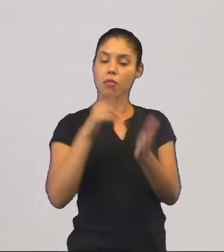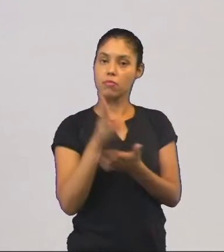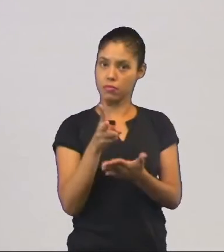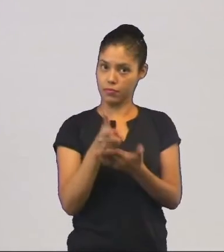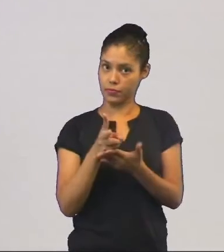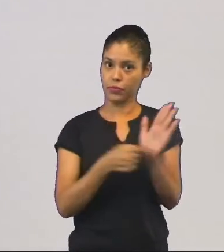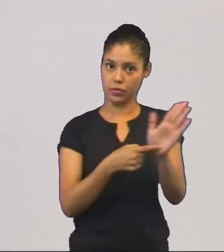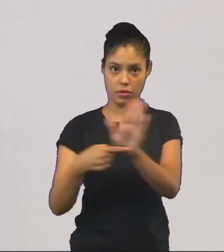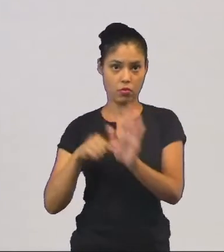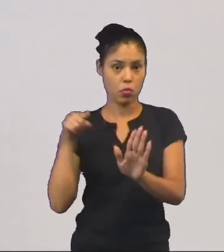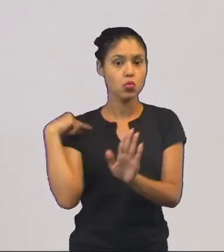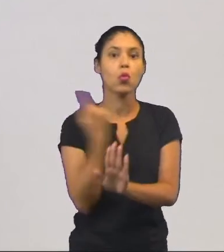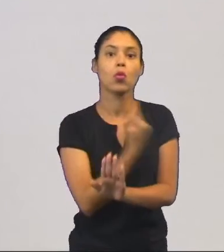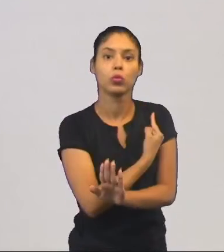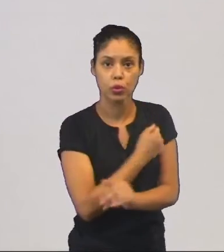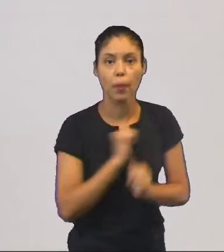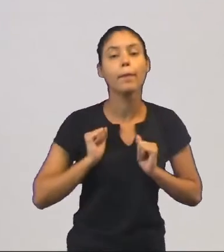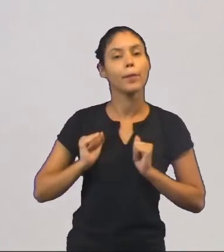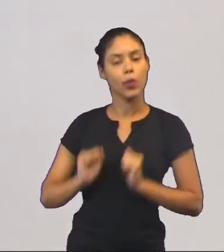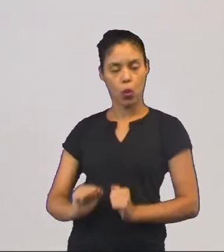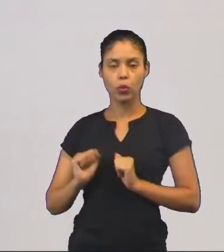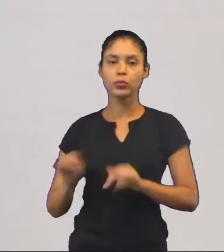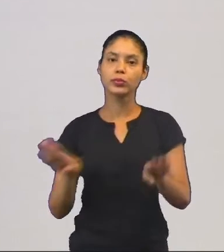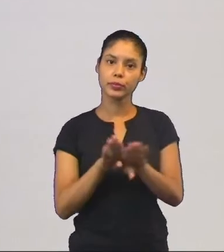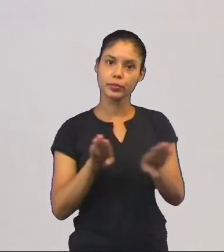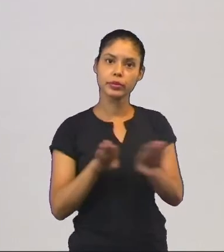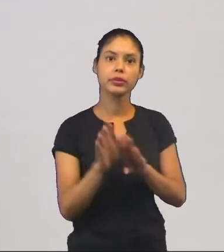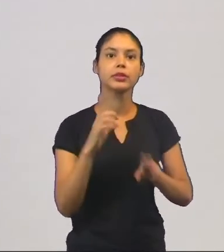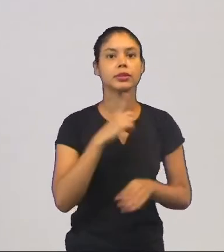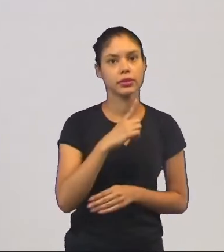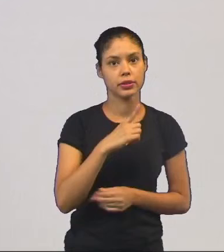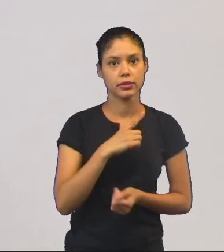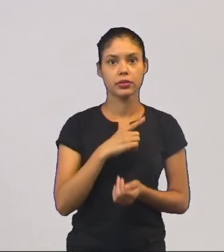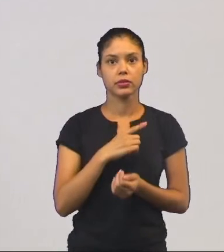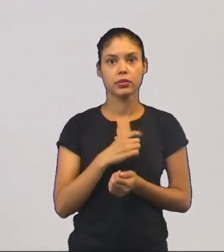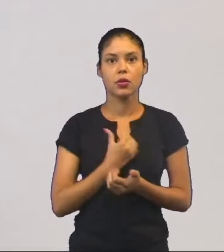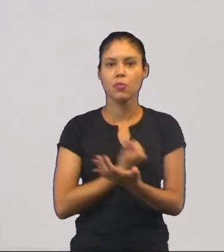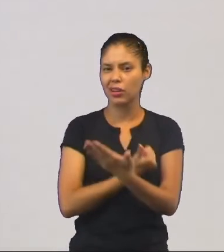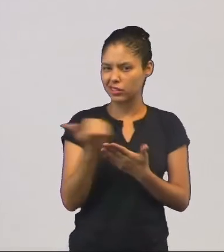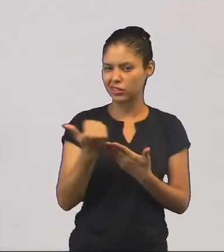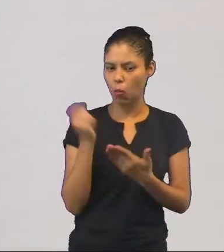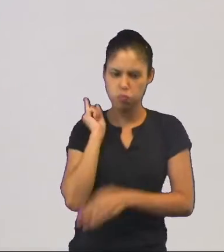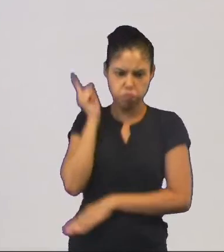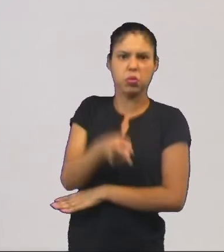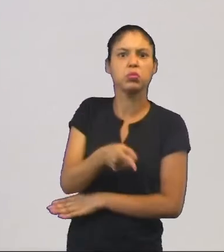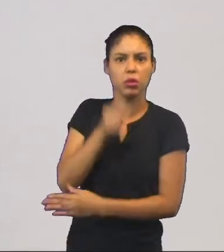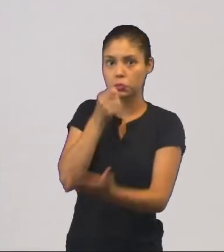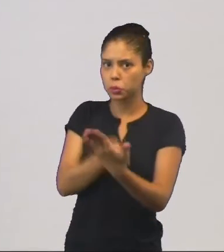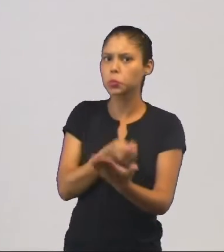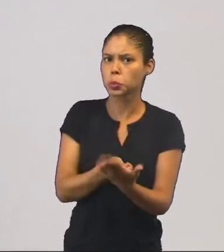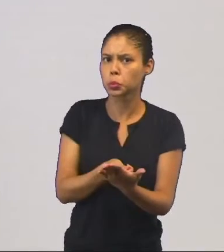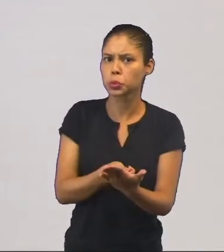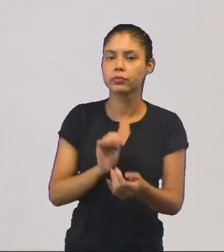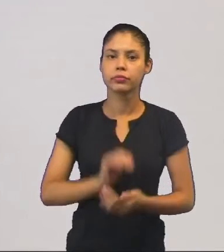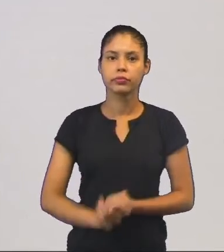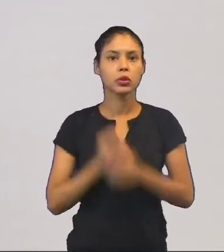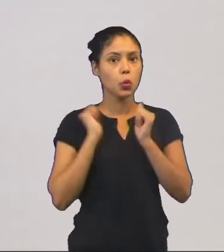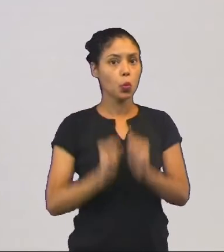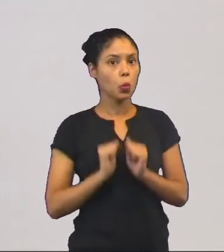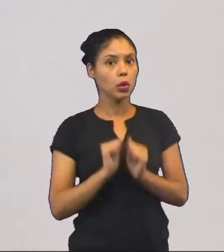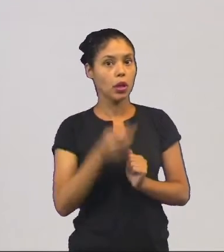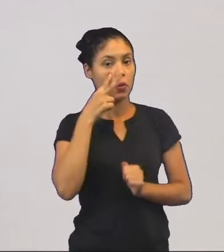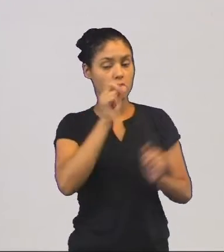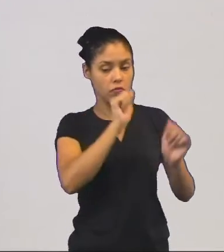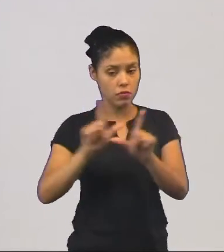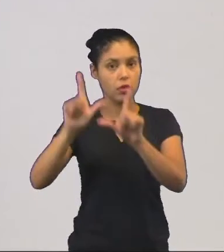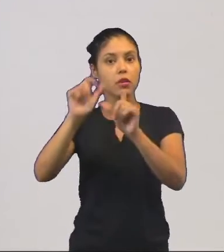mesmo um representante nosso pode ter uma conduta absolutamente autoritária. E como vocês puderam